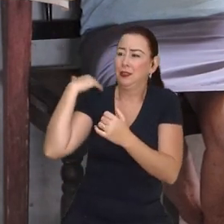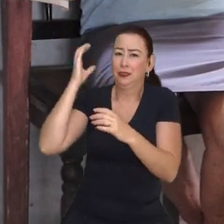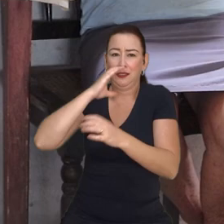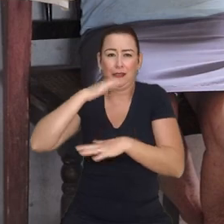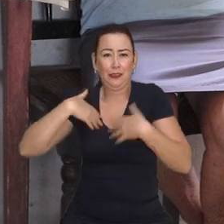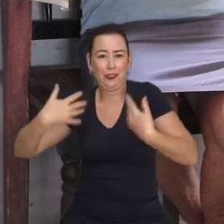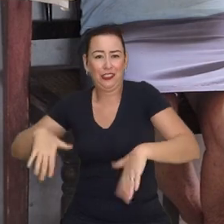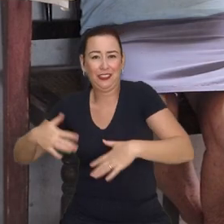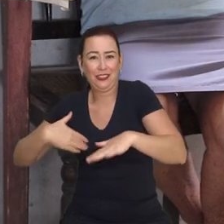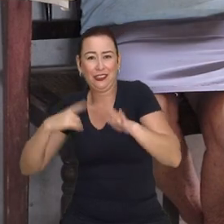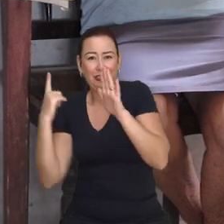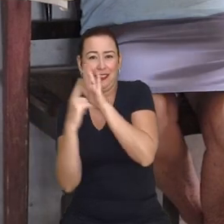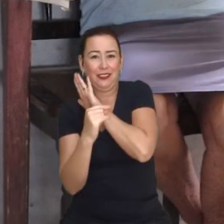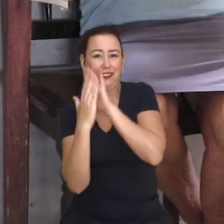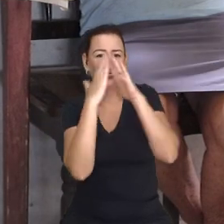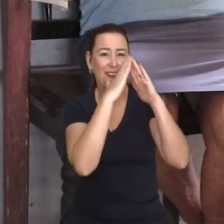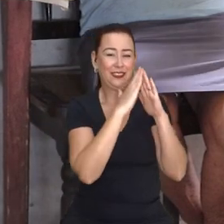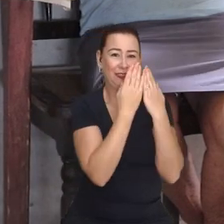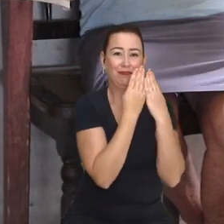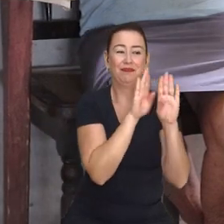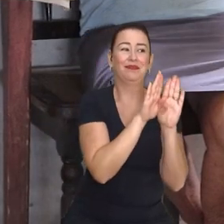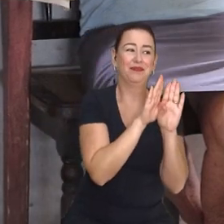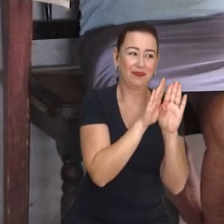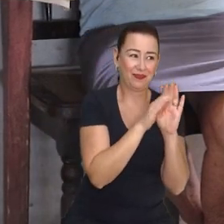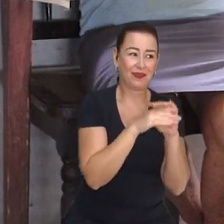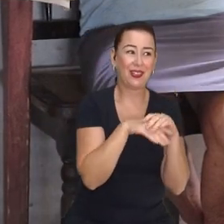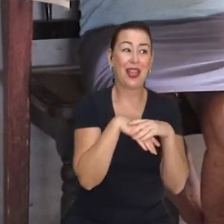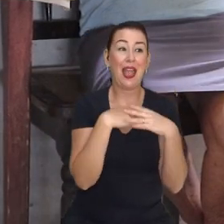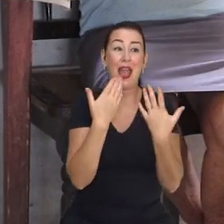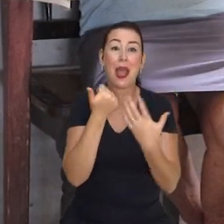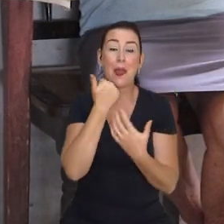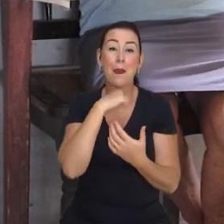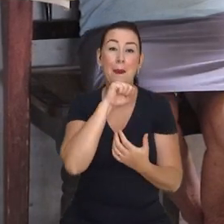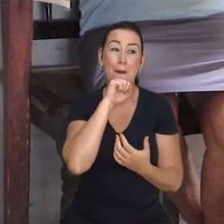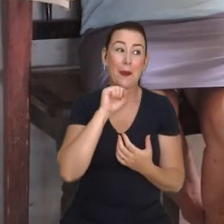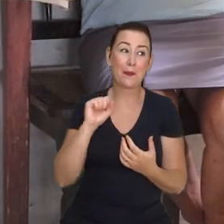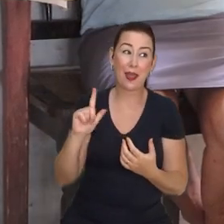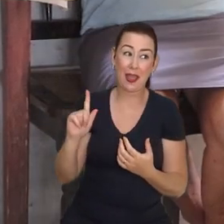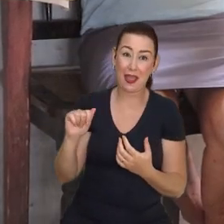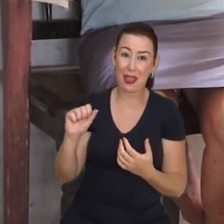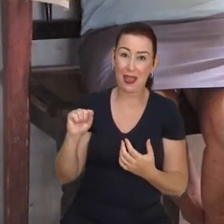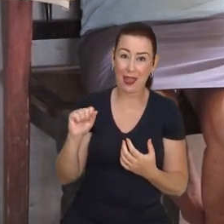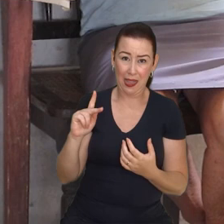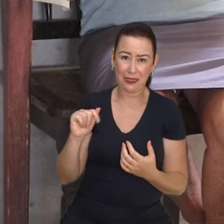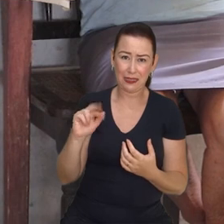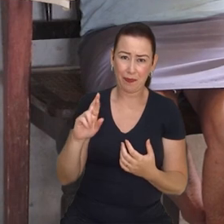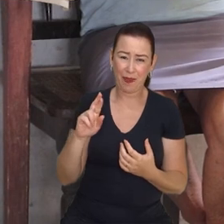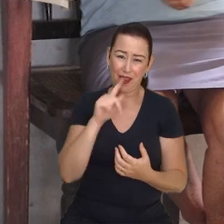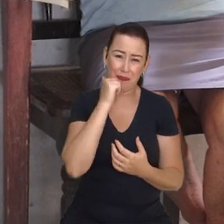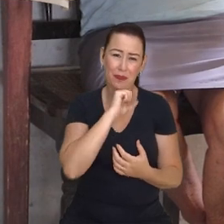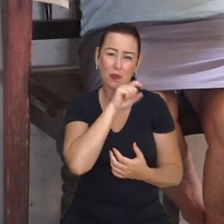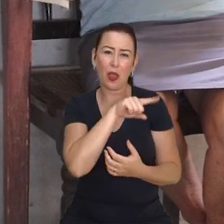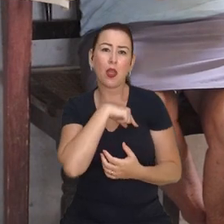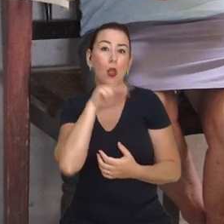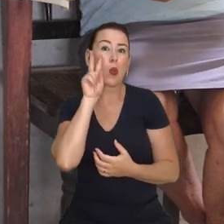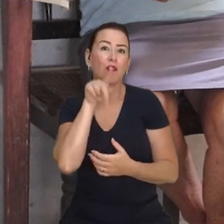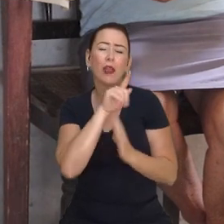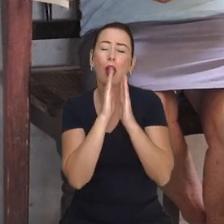Aí eu corri para dentro, um pouco tinha a irmã, a mãe de Gaspar, um pouco eu vi ela rezando,